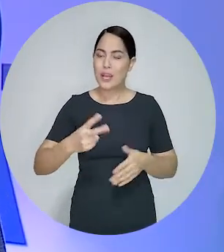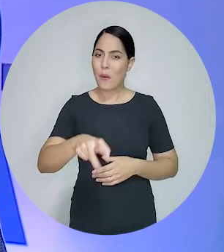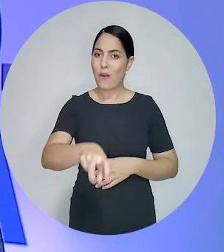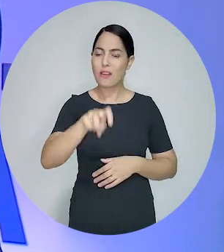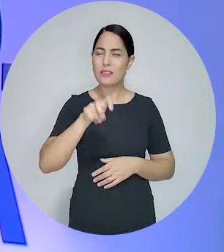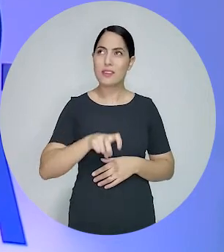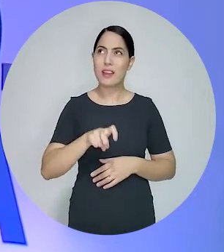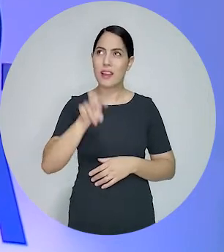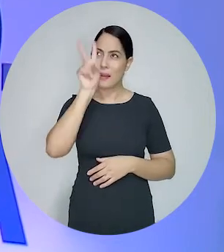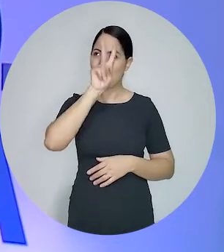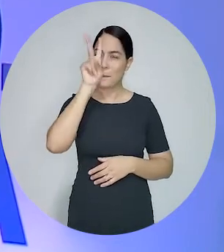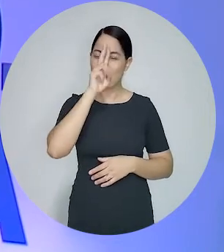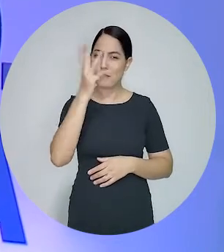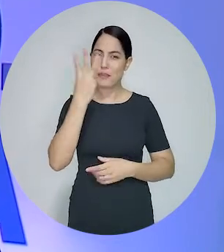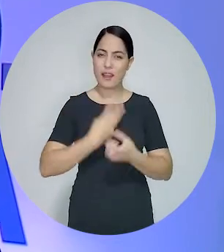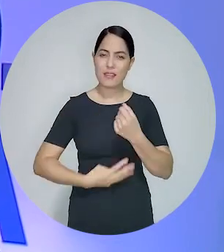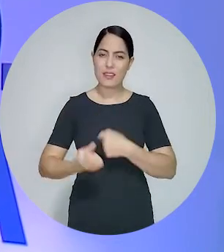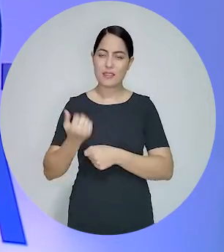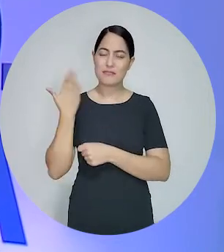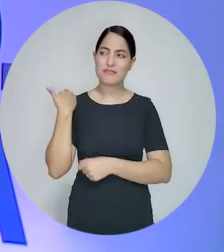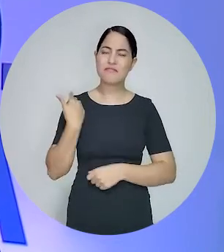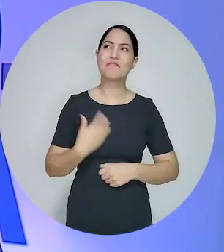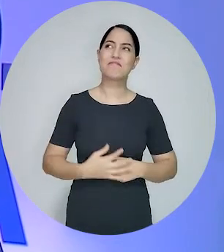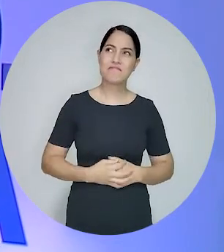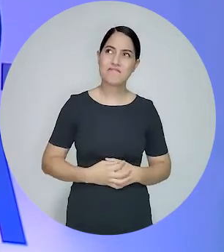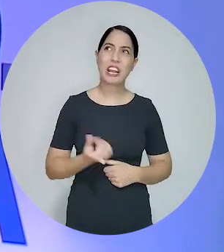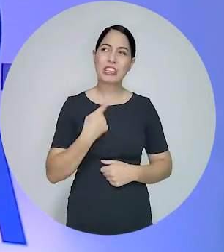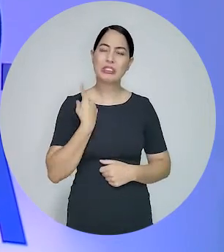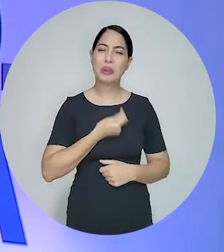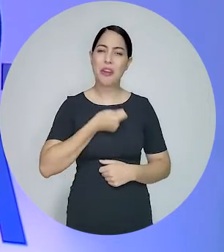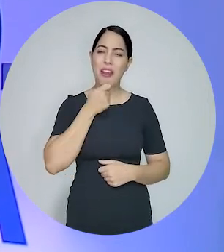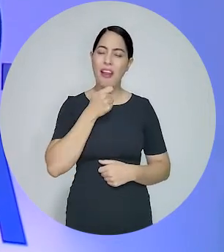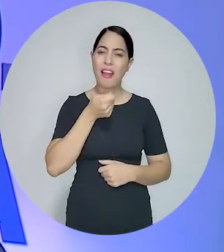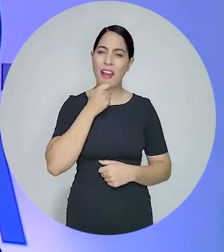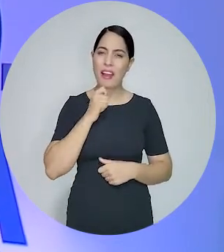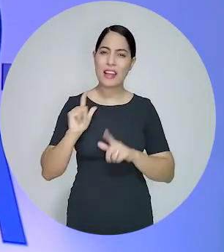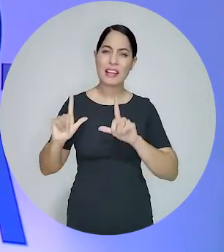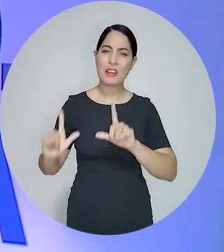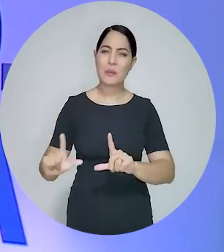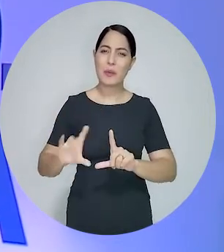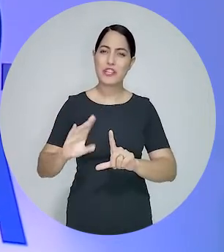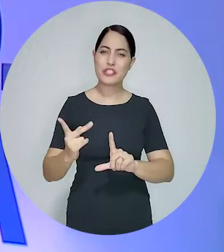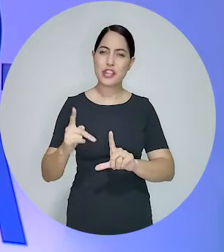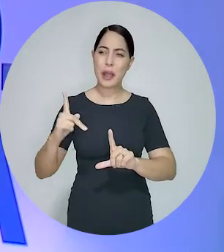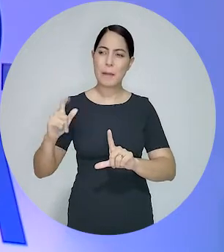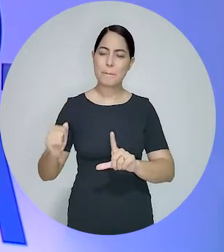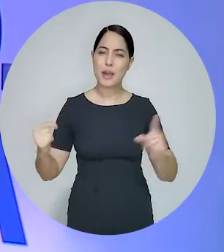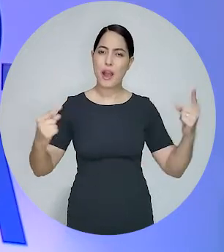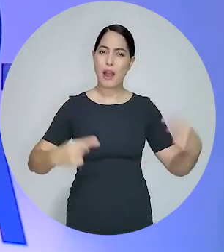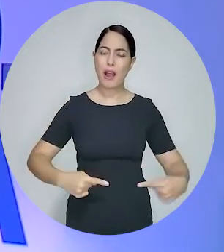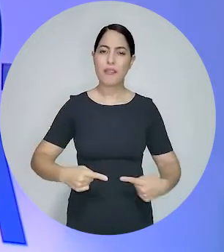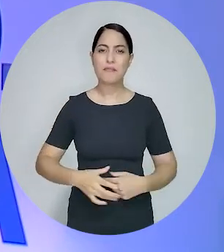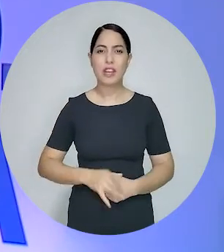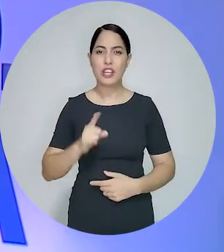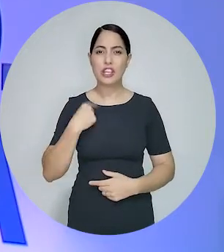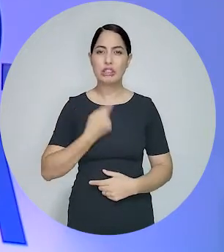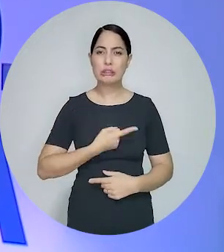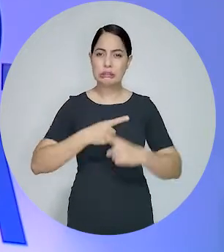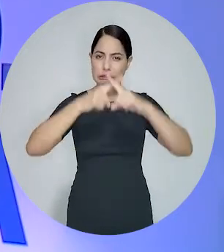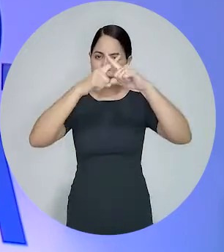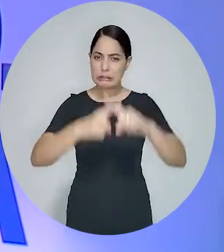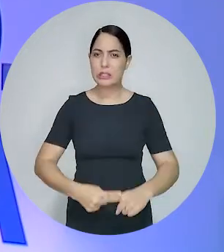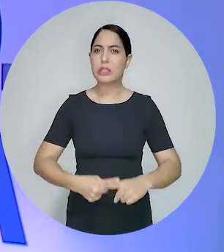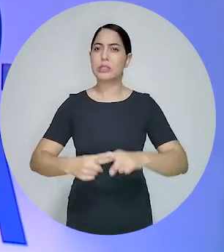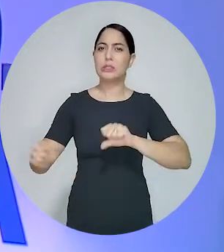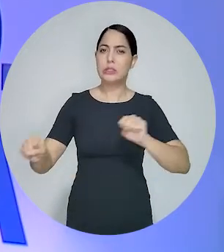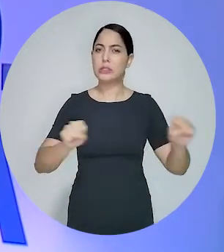nesse segundo mandato. Me recordo 3 anos atrás, quando éramos ainda uma chapa de oposição e